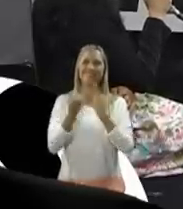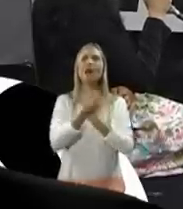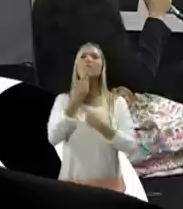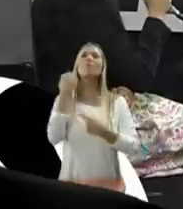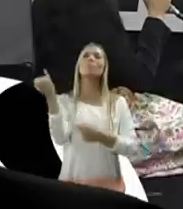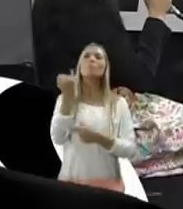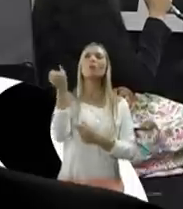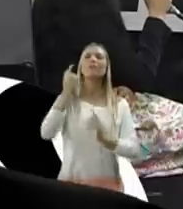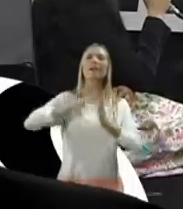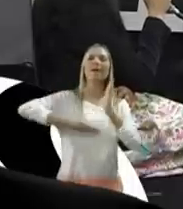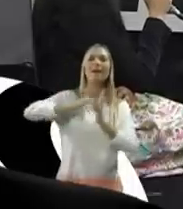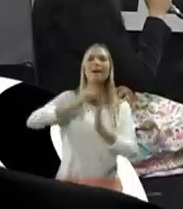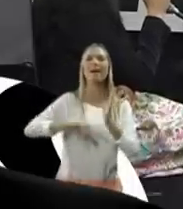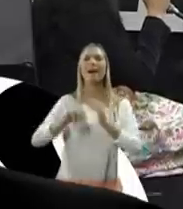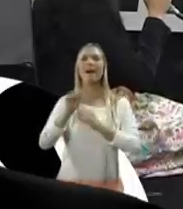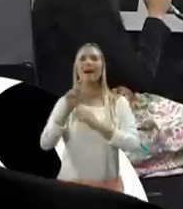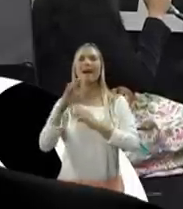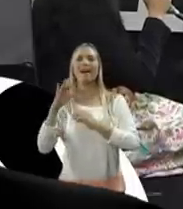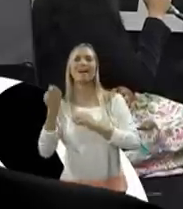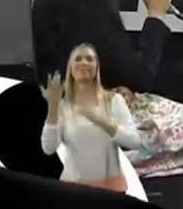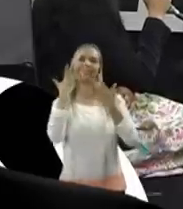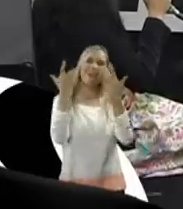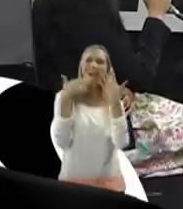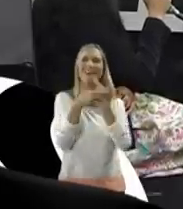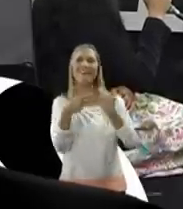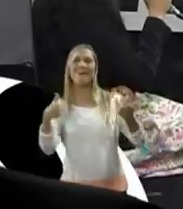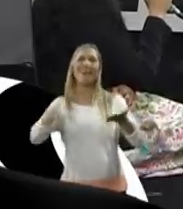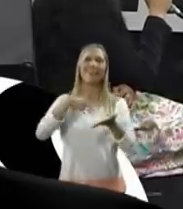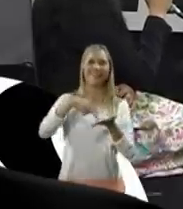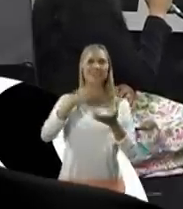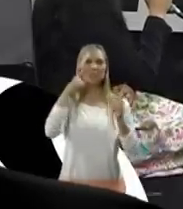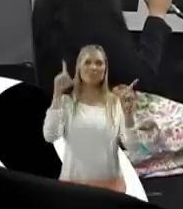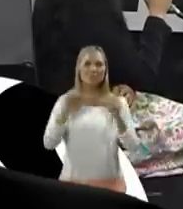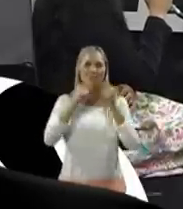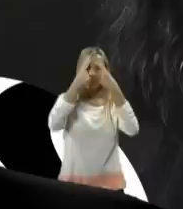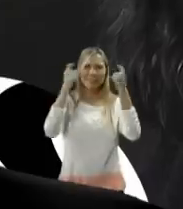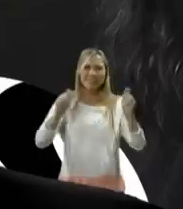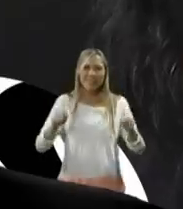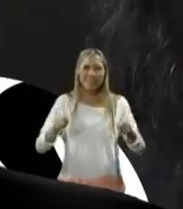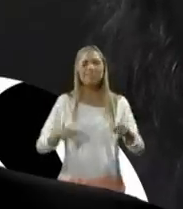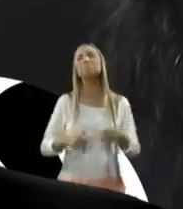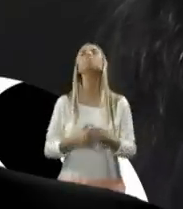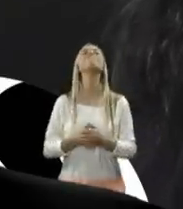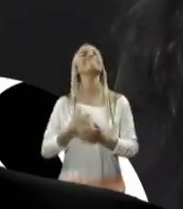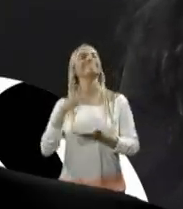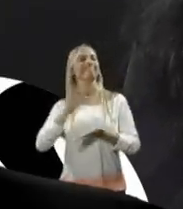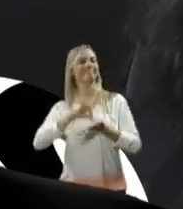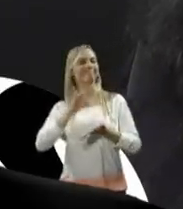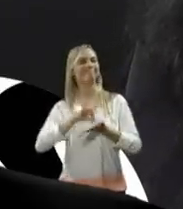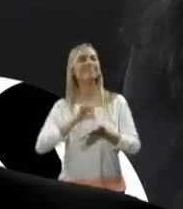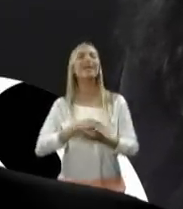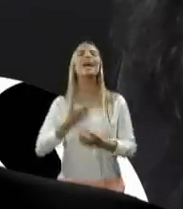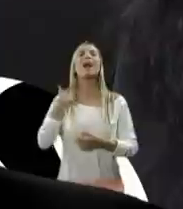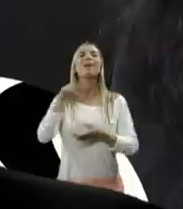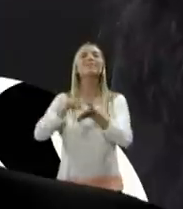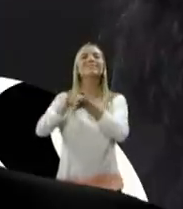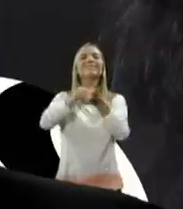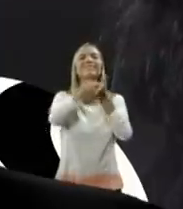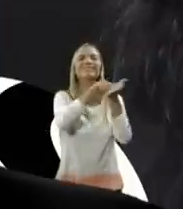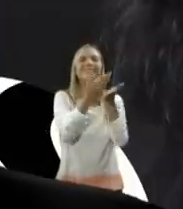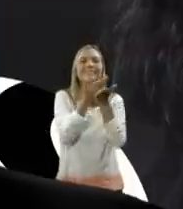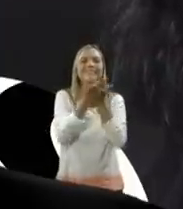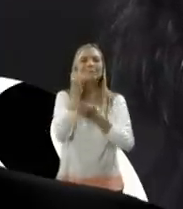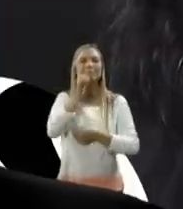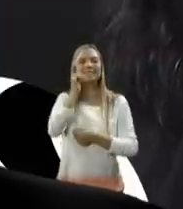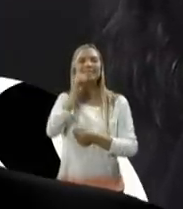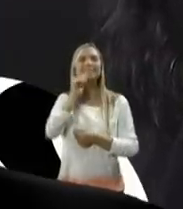arte envolvido aí, na diminuição da violência, né? Fala um pouco sobre essa experiência. Foi um estudo a partir de uma aluna